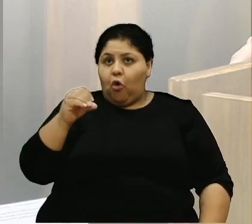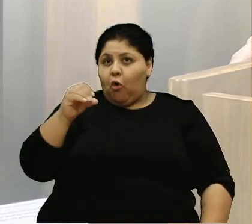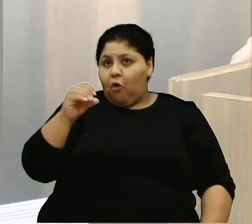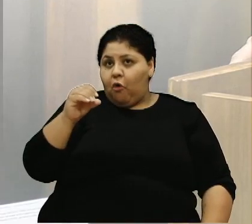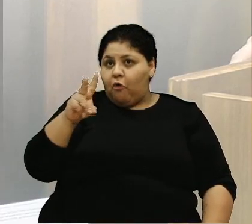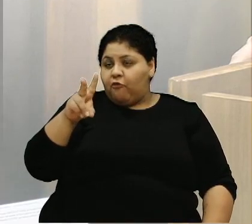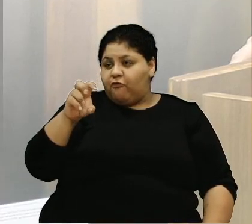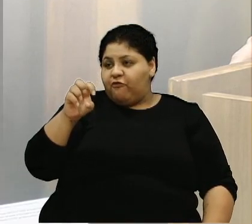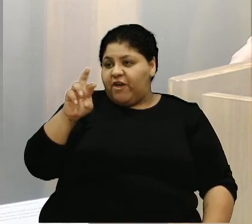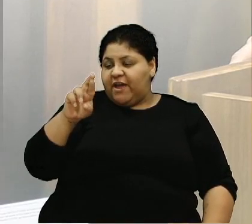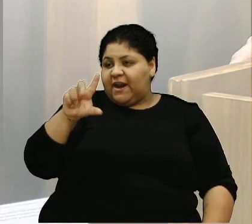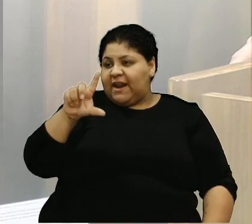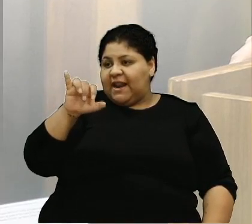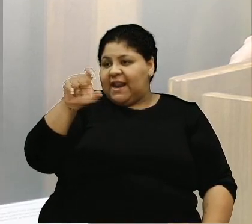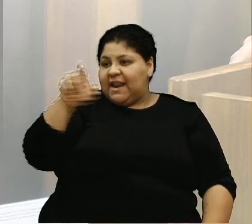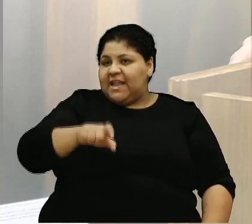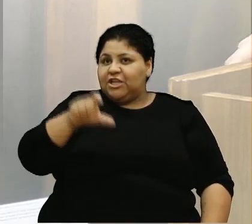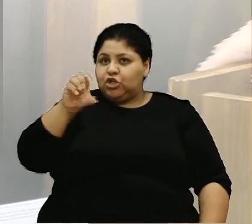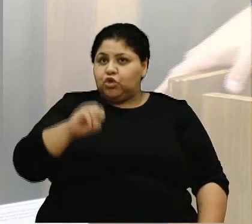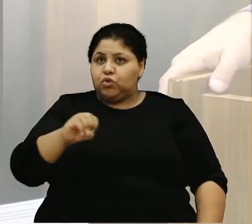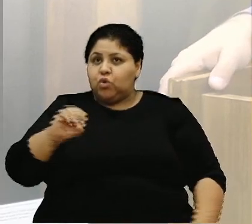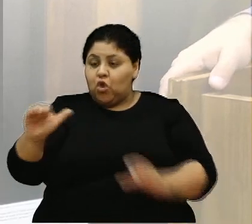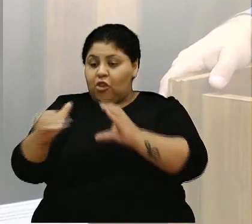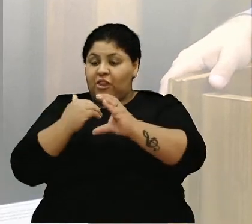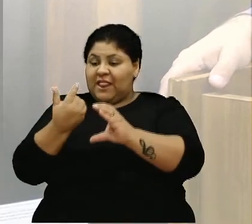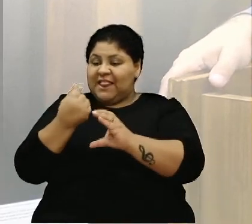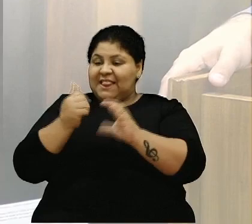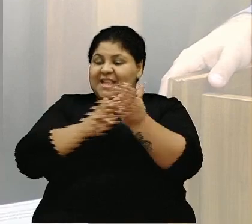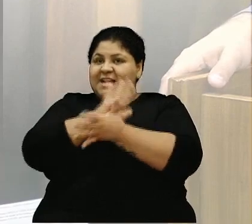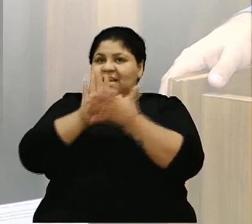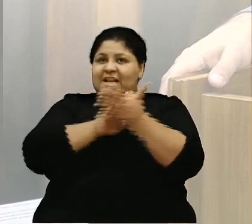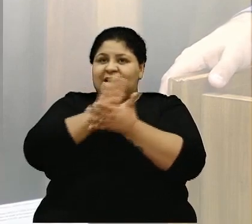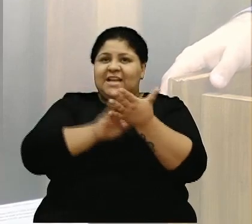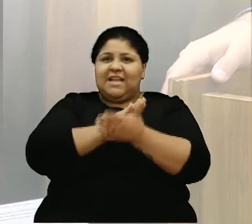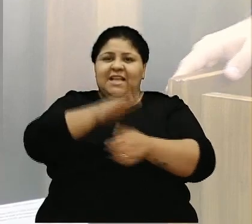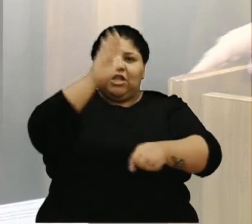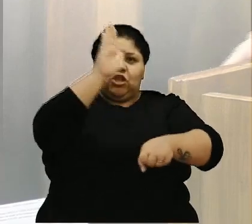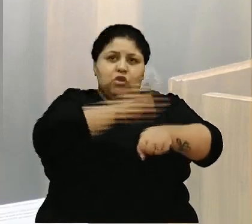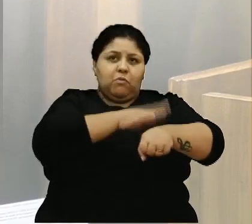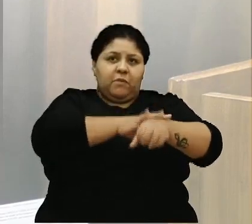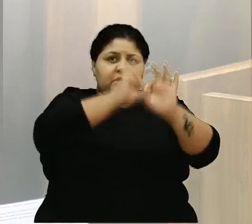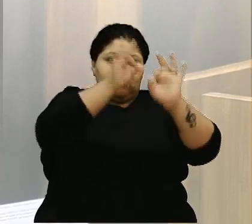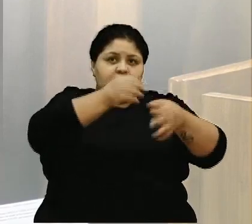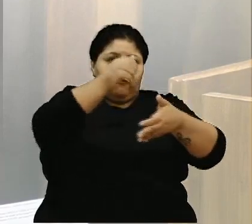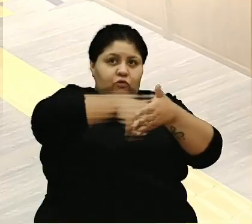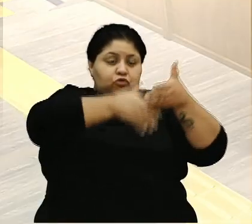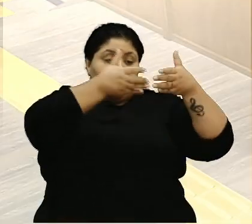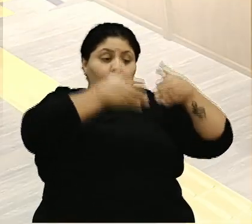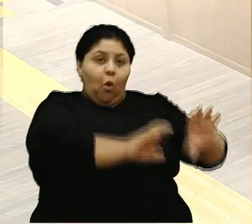de recurso. Para concluir... No momento oportuno, eu voto contra essa incoerência dessa moção.